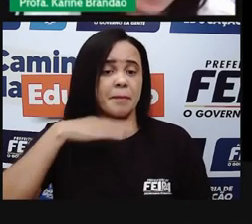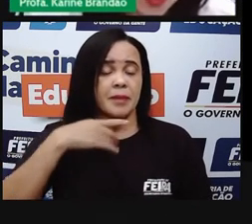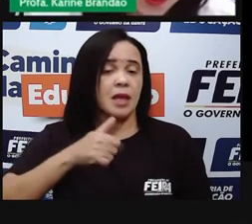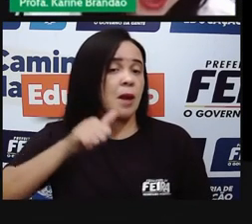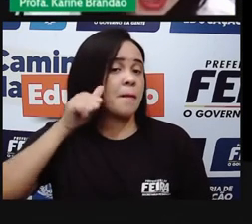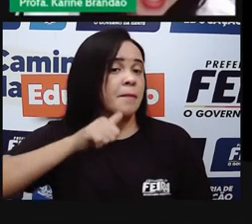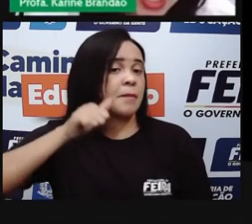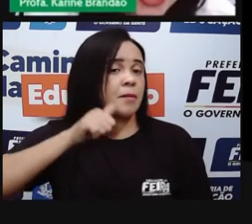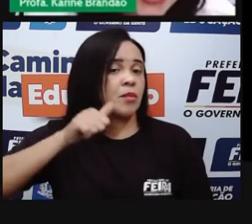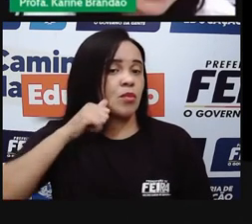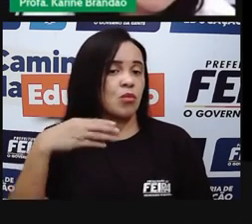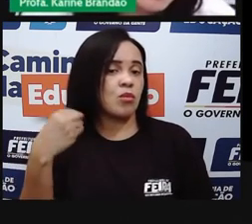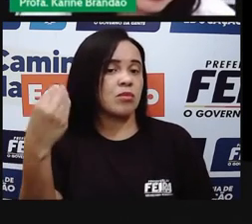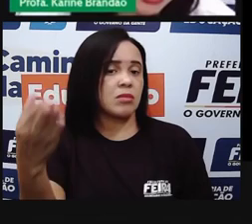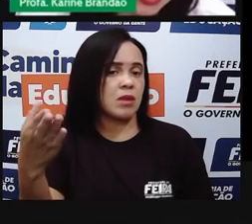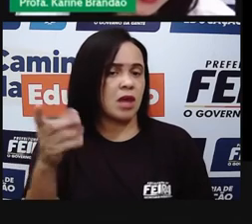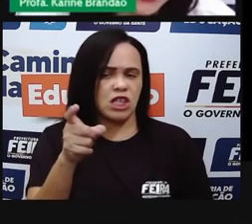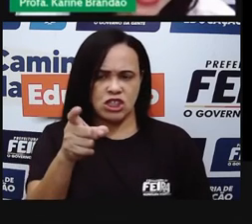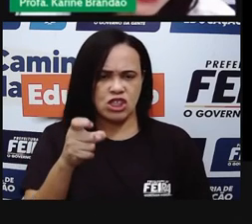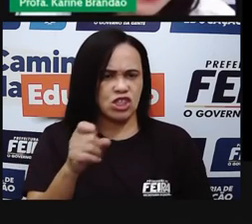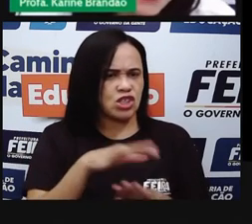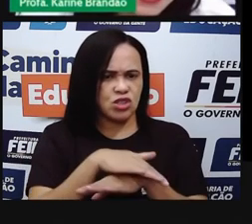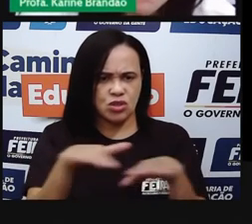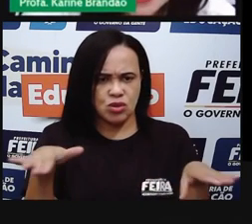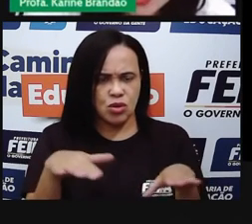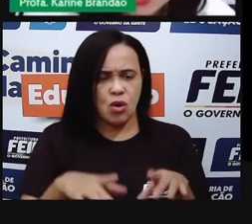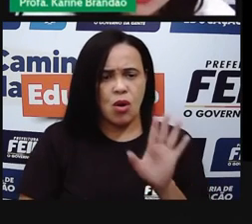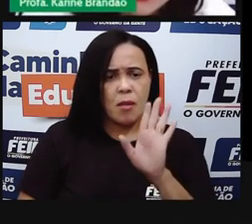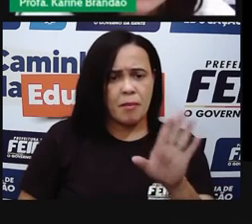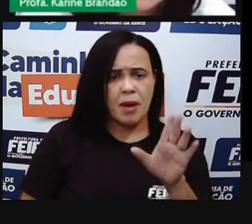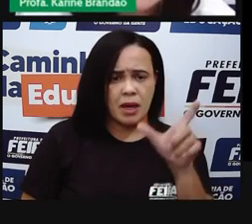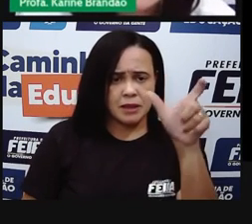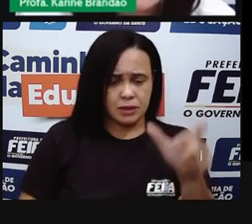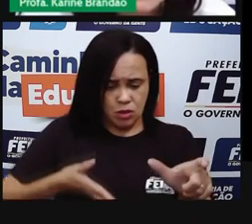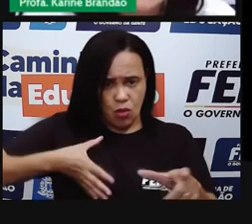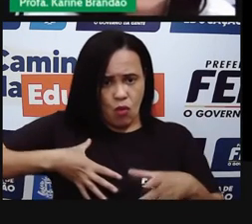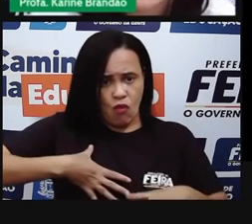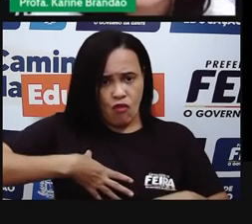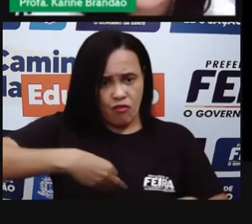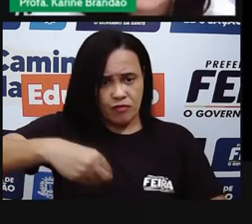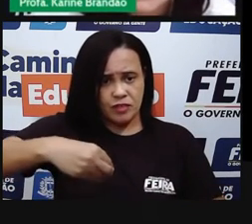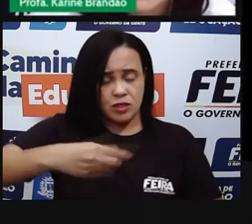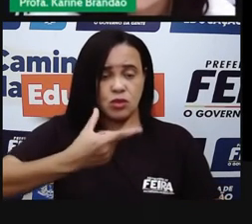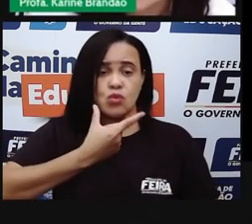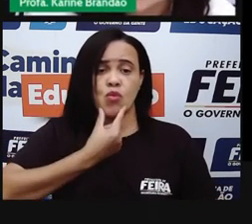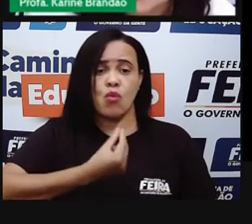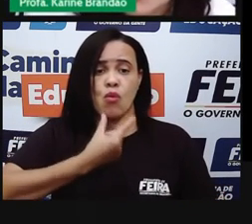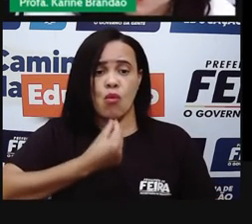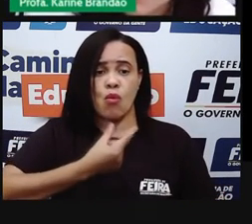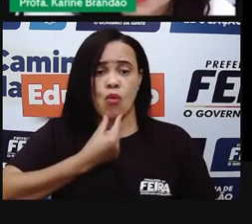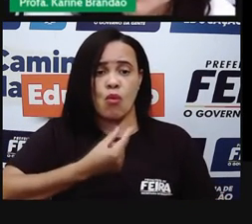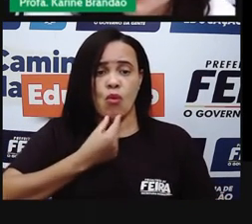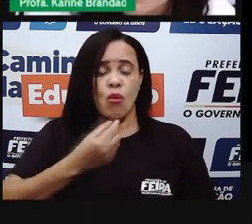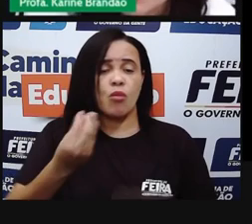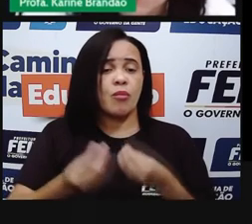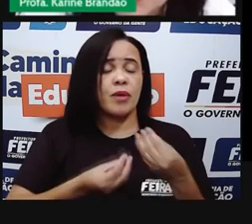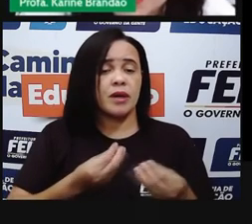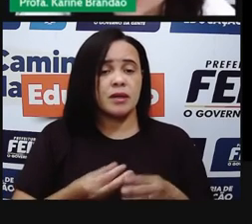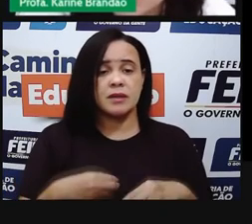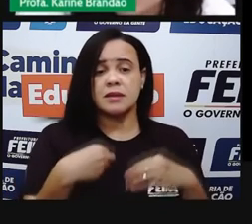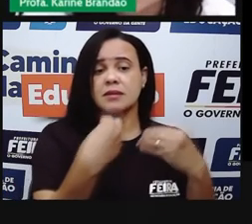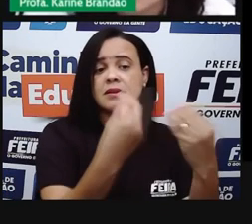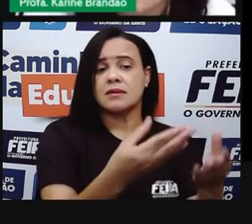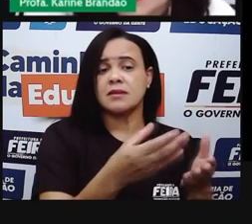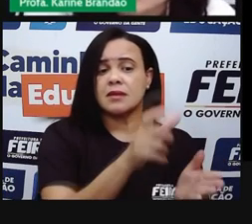e o Bart, ele é menino, né? Ele é macho. O que, que vai acontecer? Ele só pode receber o